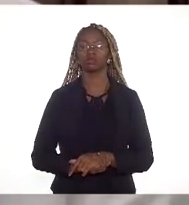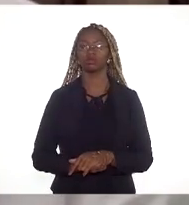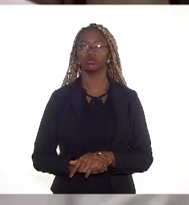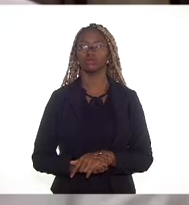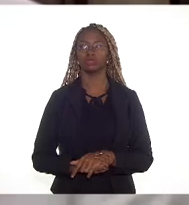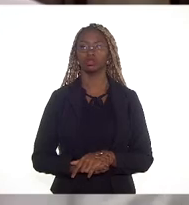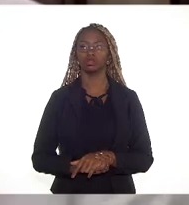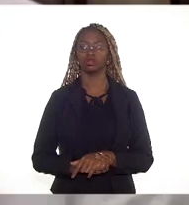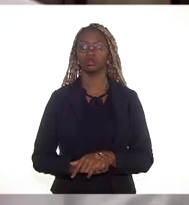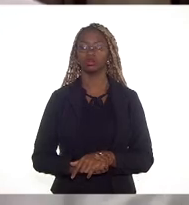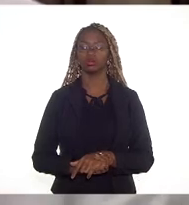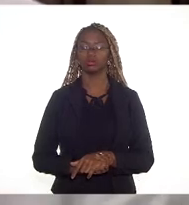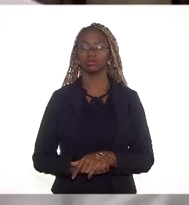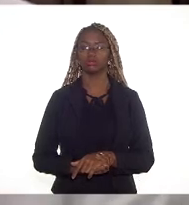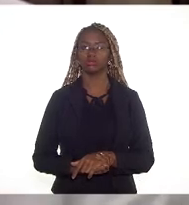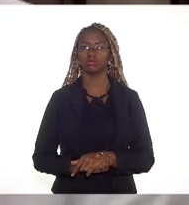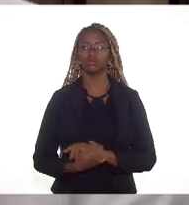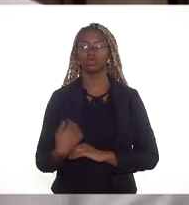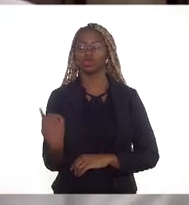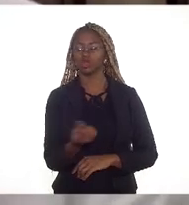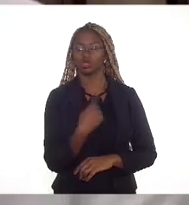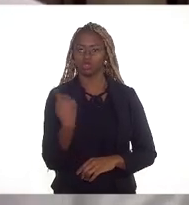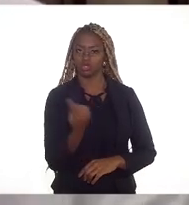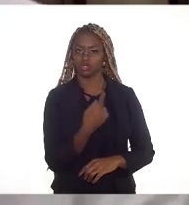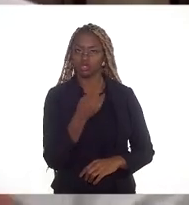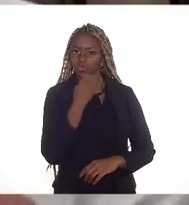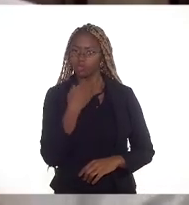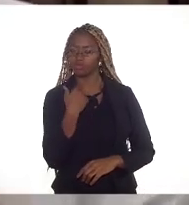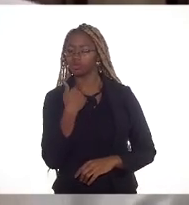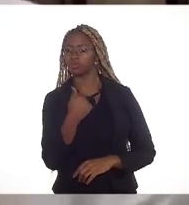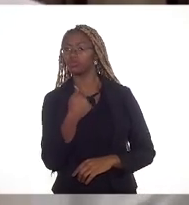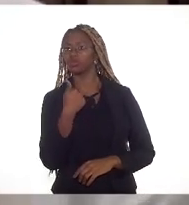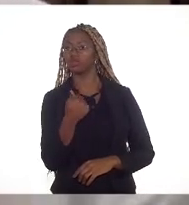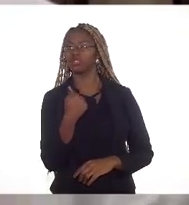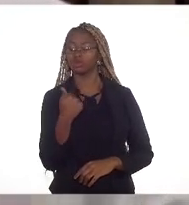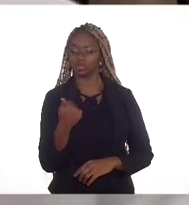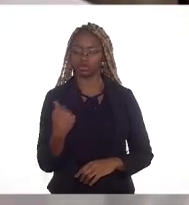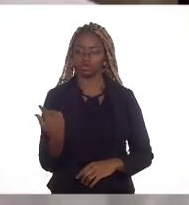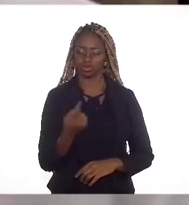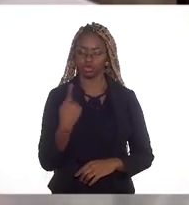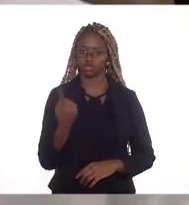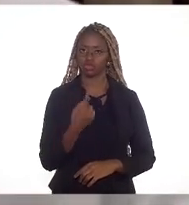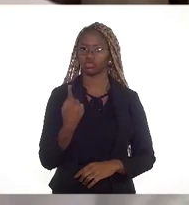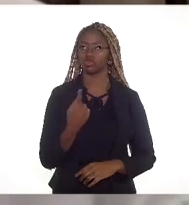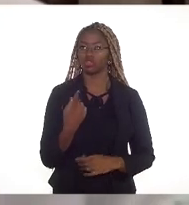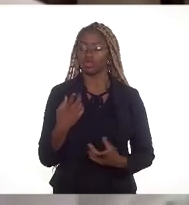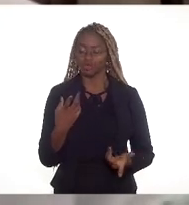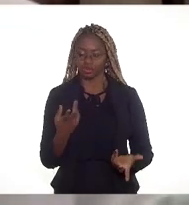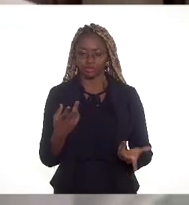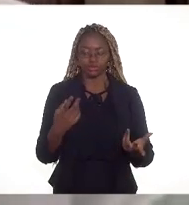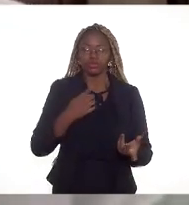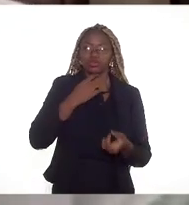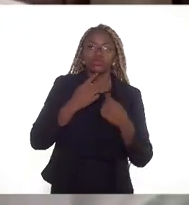nós estaremos muito bem, as nossas contrapartidas